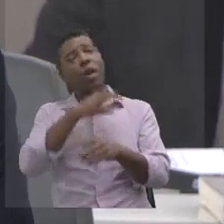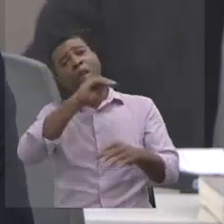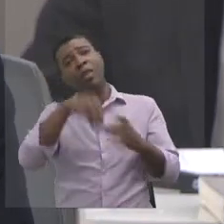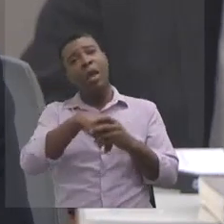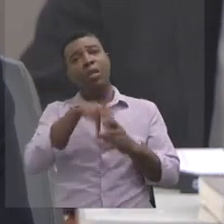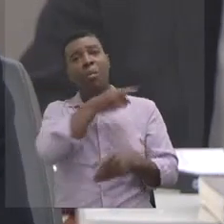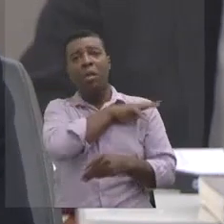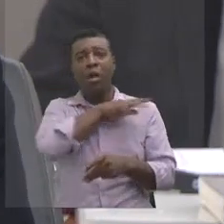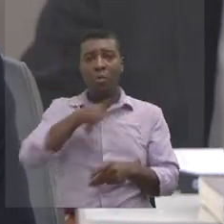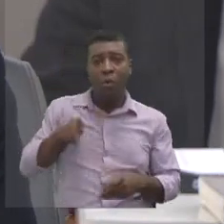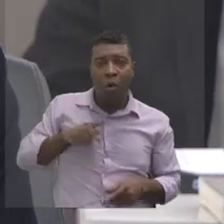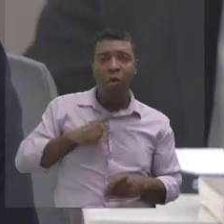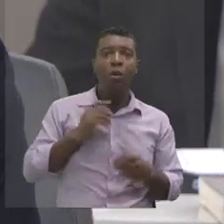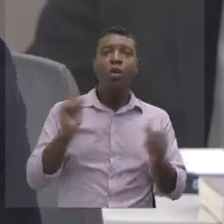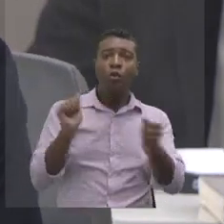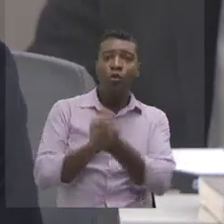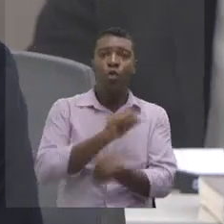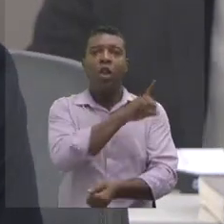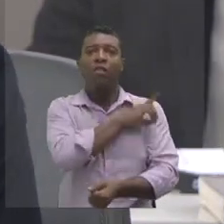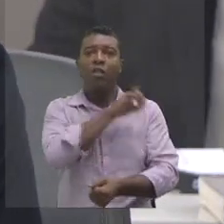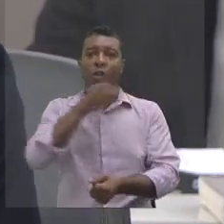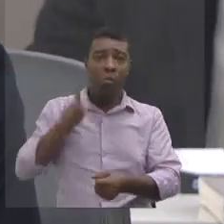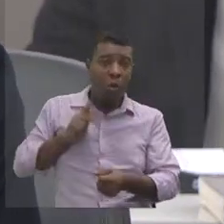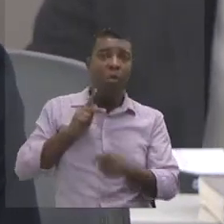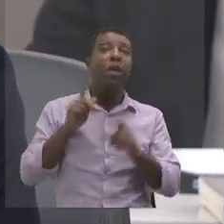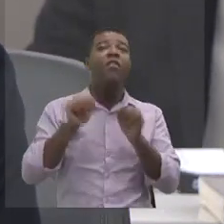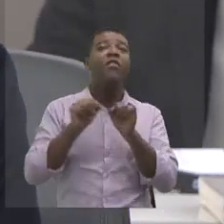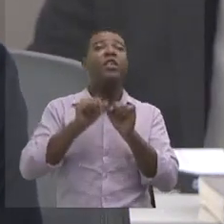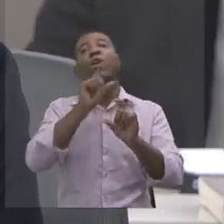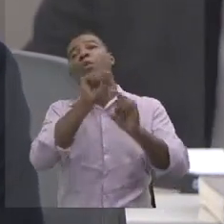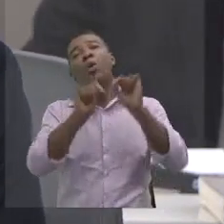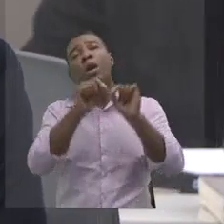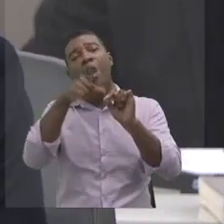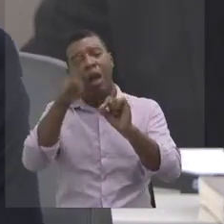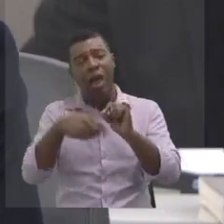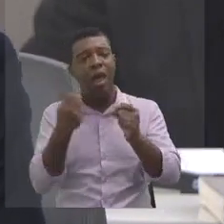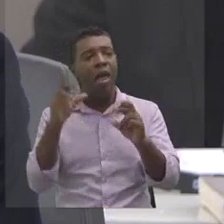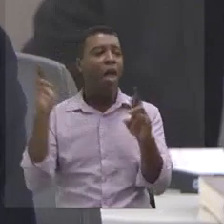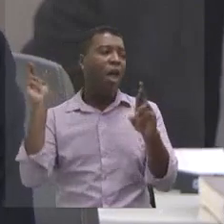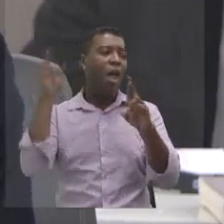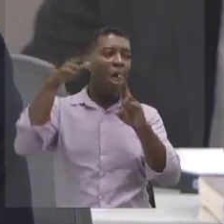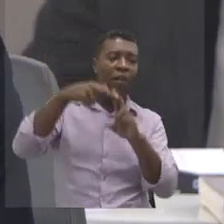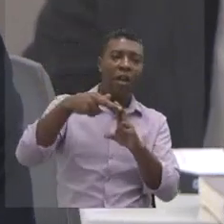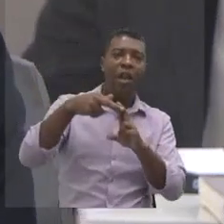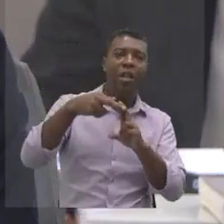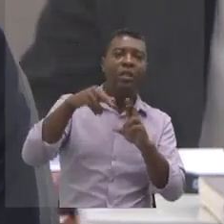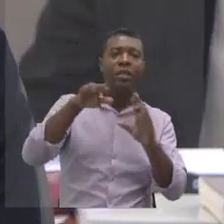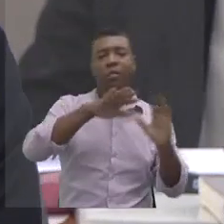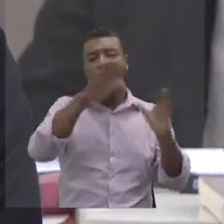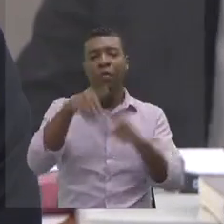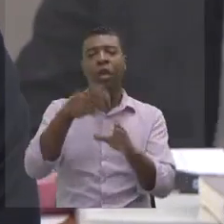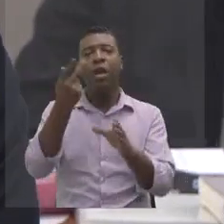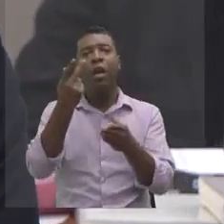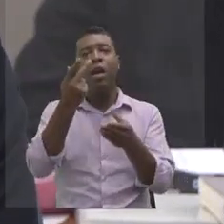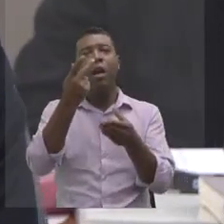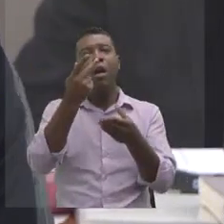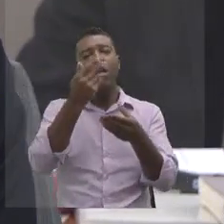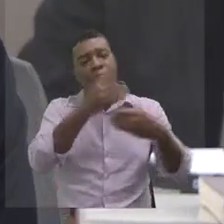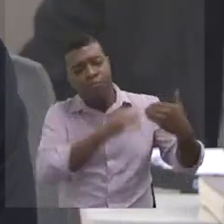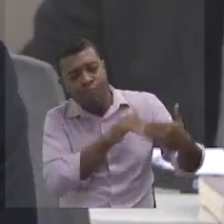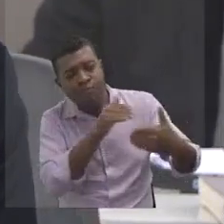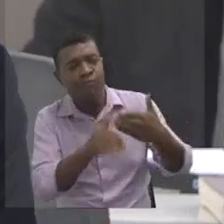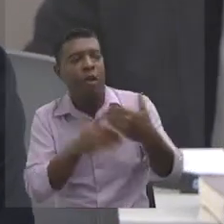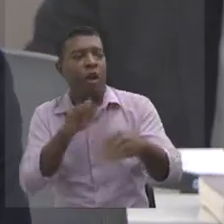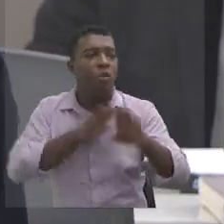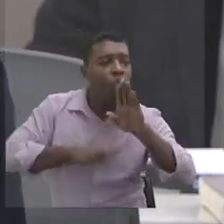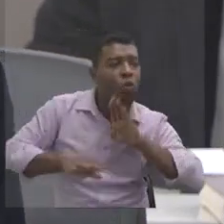Qual é a questão de Contagem a gente ser aqui é uma referência em relação ao processo muito cuidadoso né a ser feito em relação a